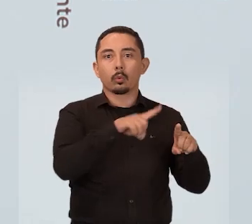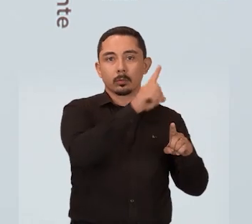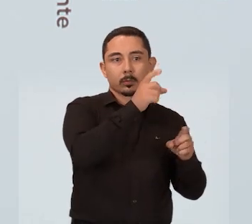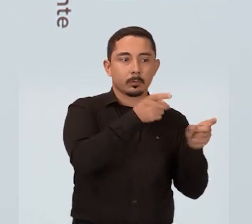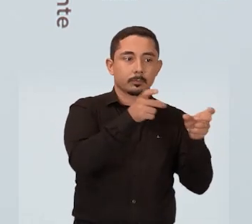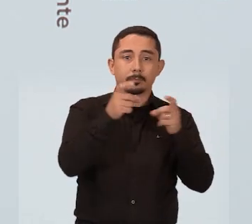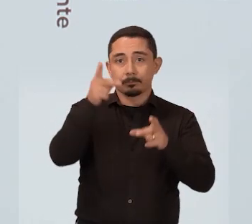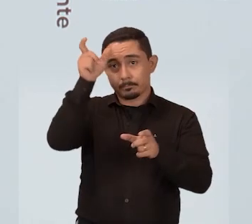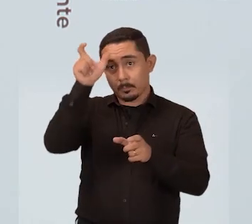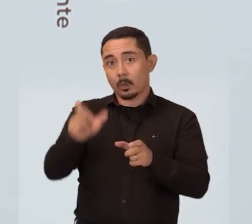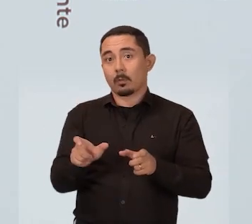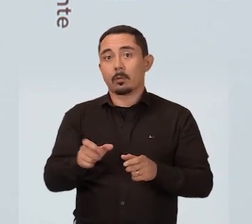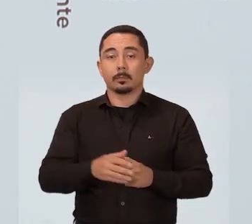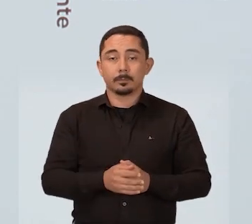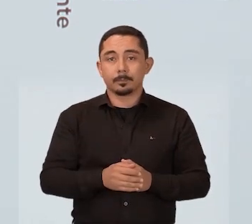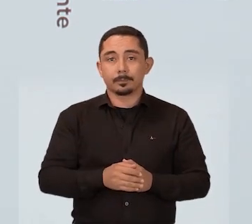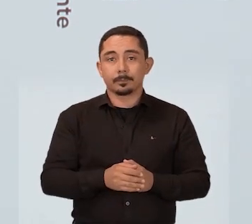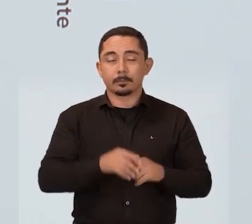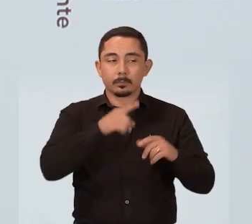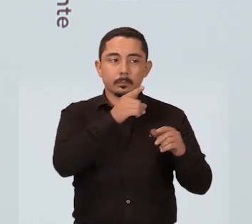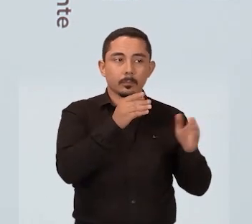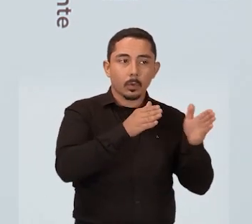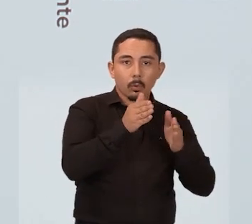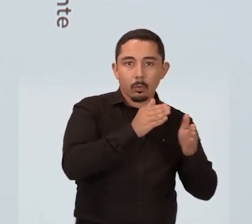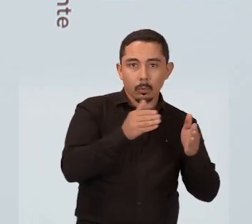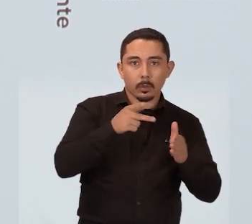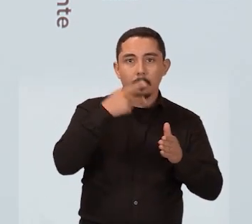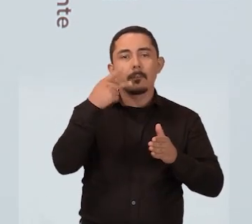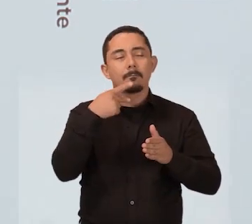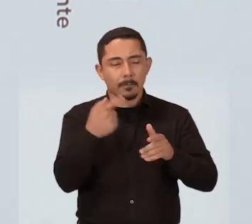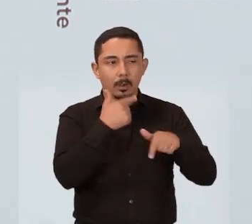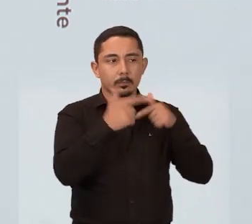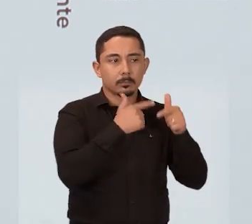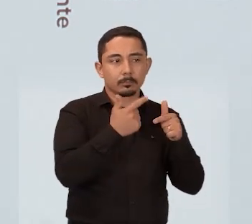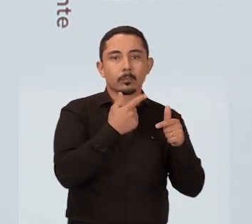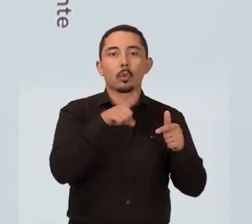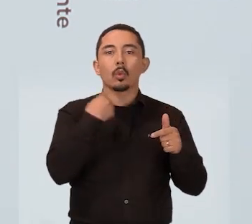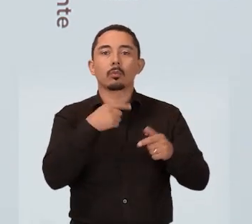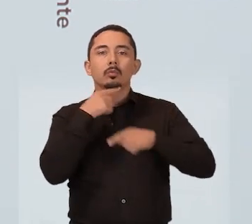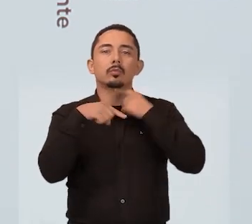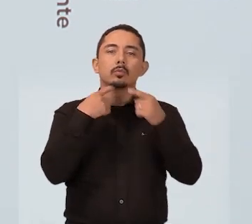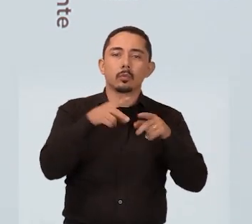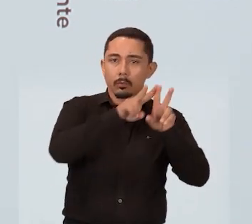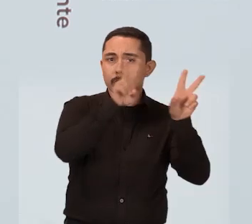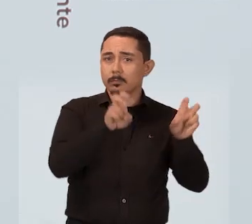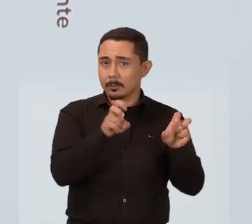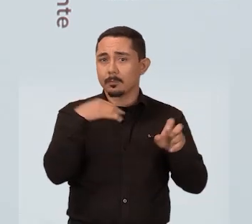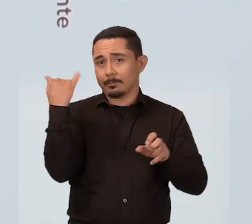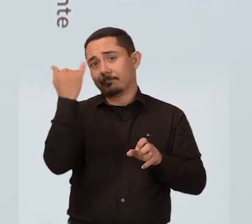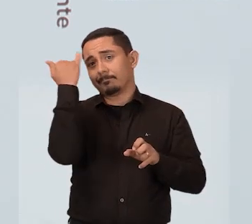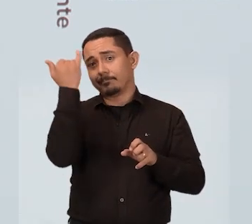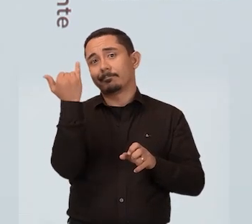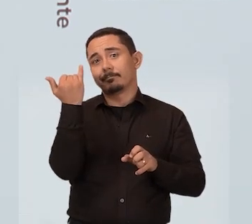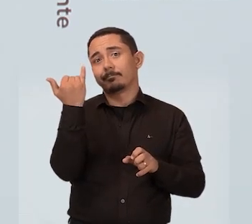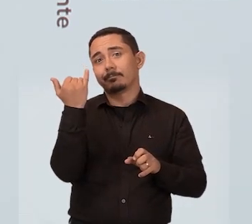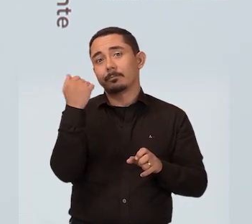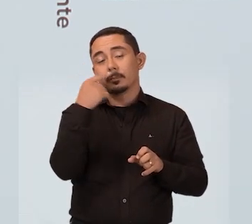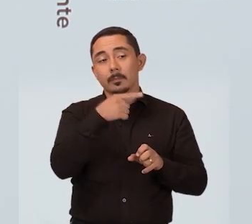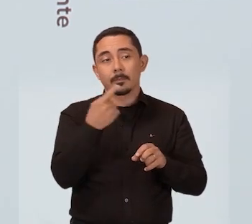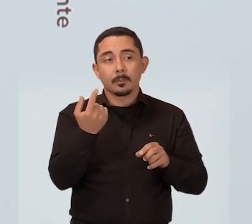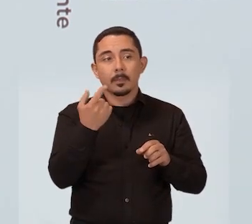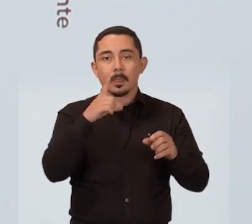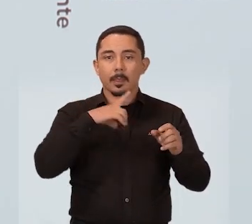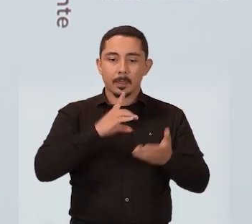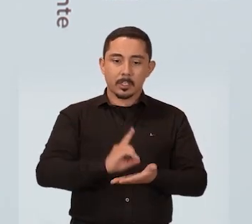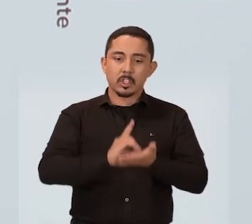de Pessoas. Por isso, no quadro Fala Trabalhador desse mês, vamos tirar as dúvidas sobre esse tema tão relevante